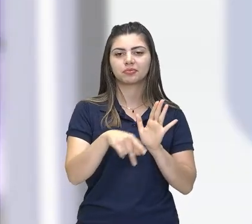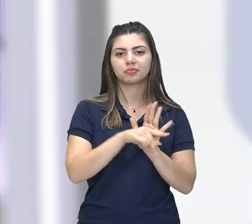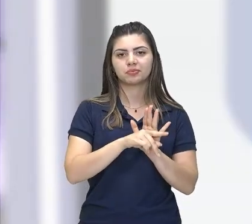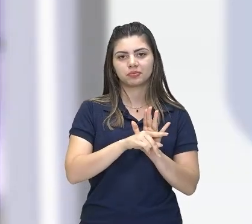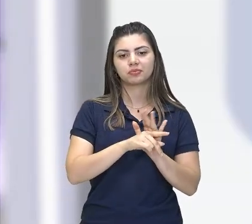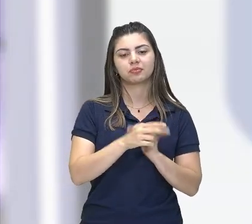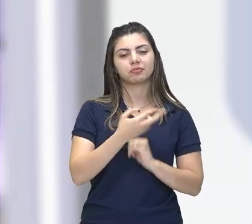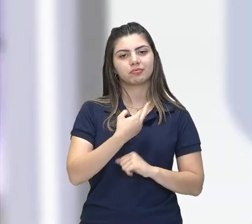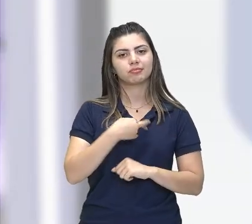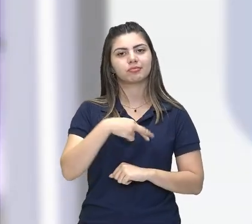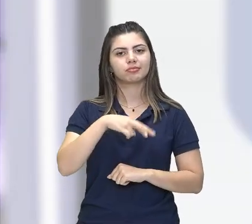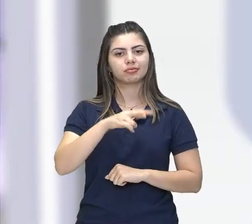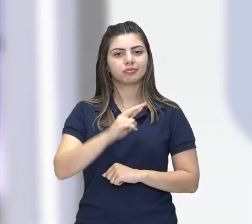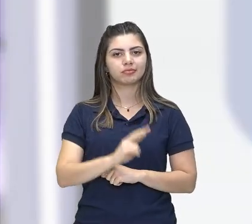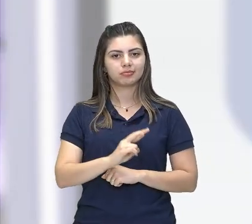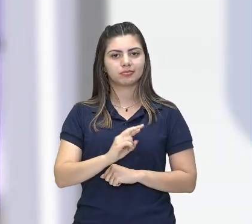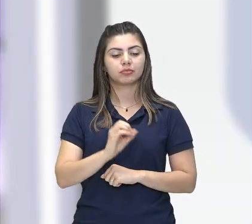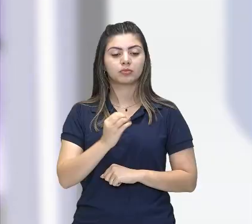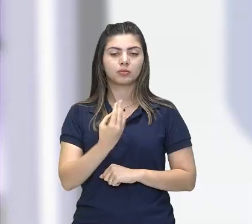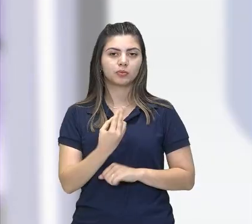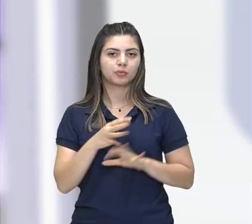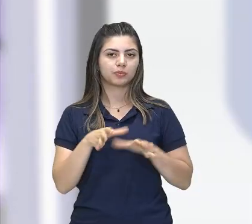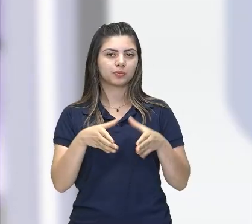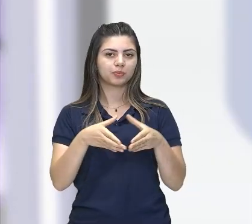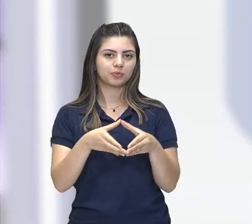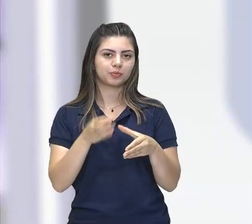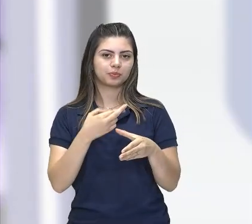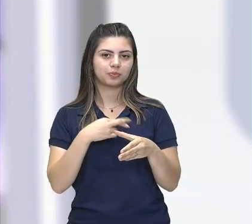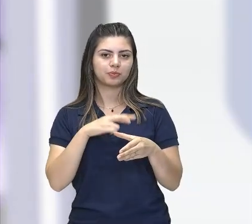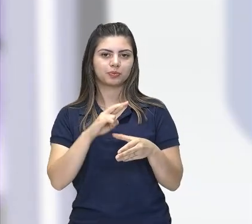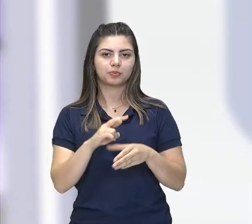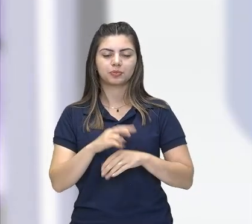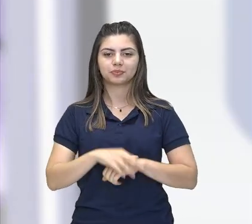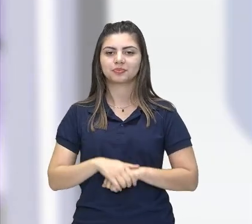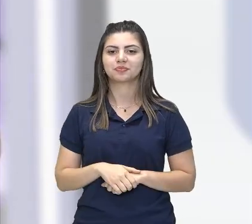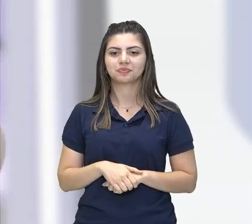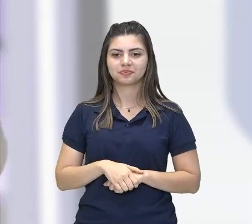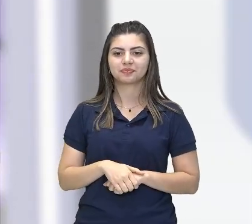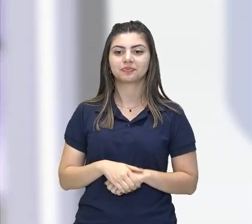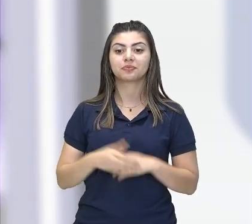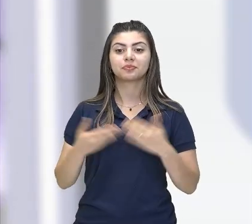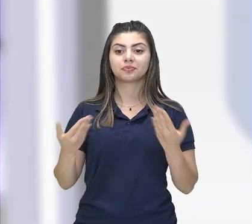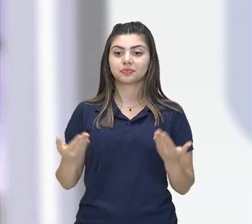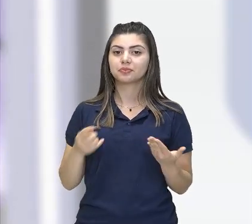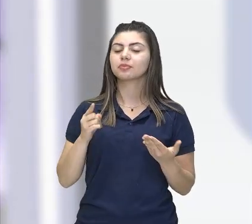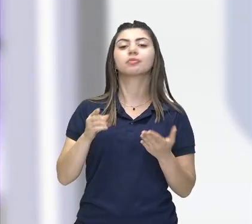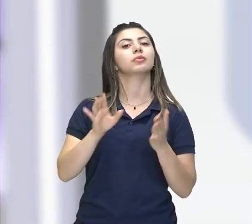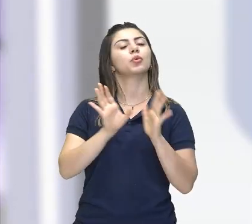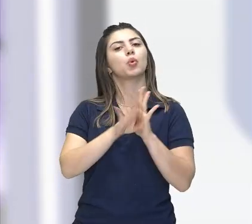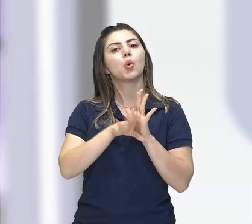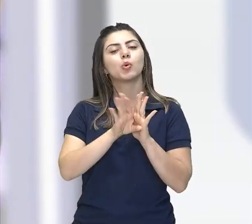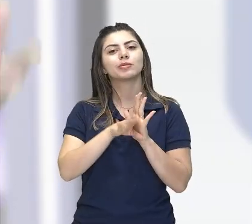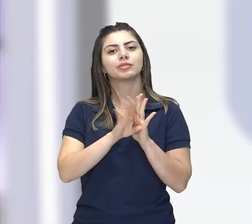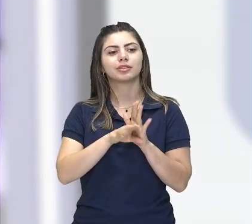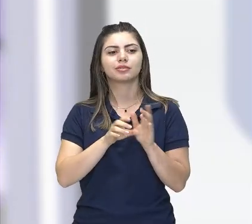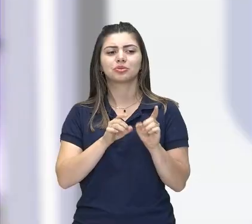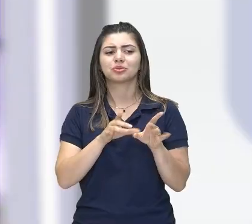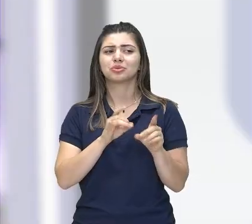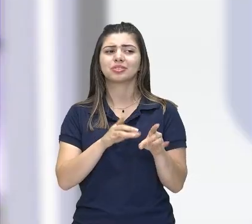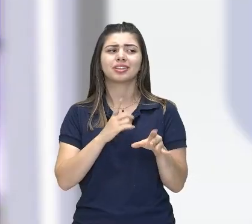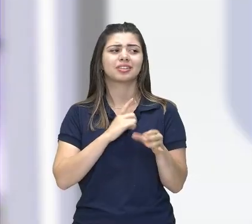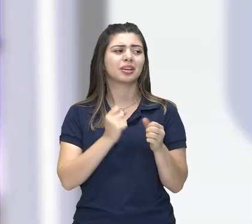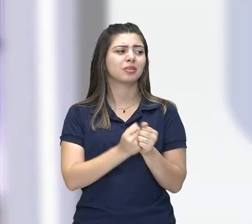uma religião ou de um grupo religioso. Então, o conceito de doutrina ele é muito amplo, né? Só esse parágrafo